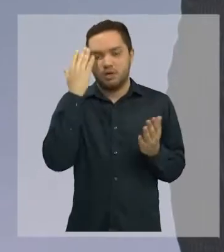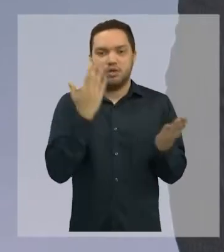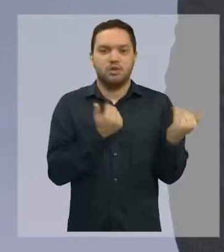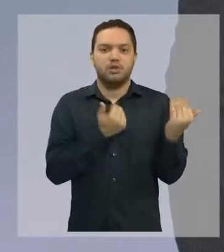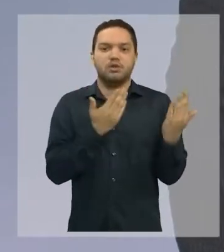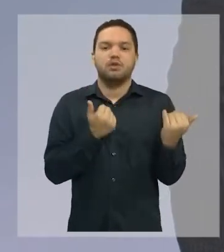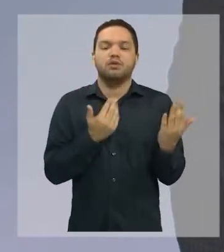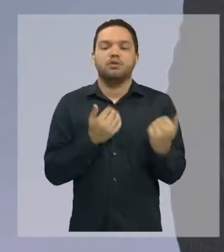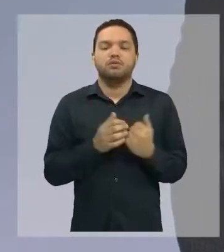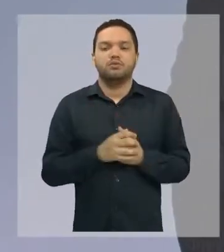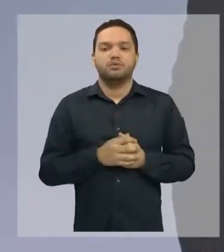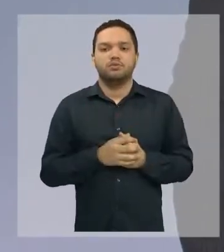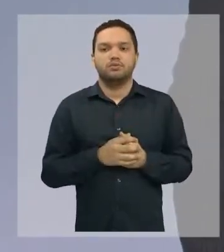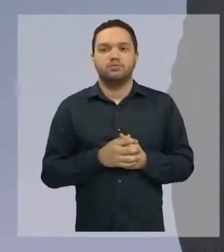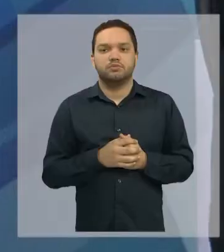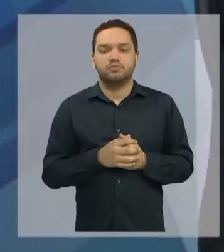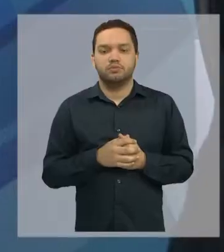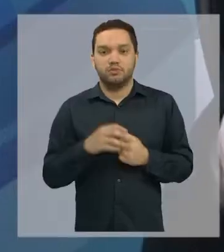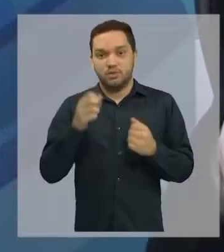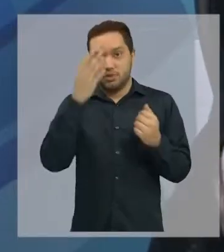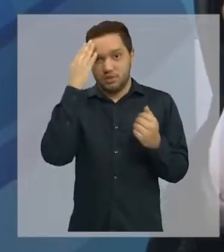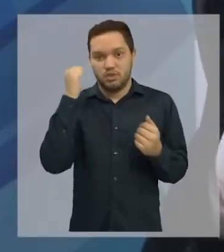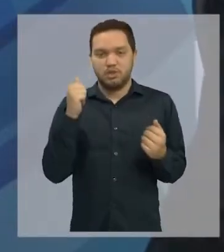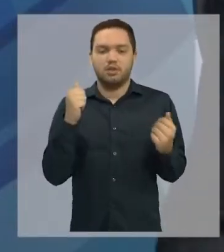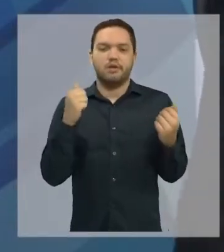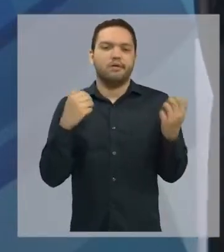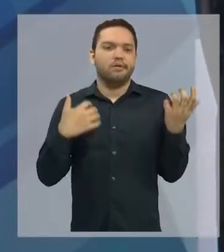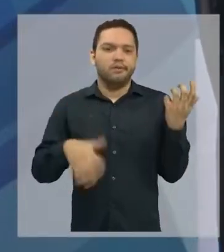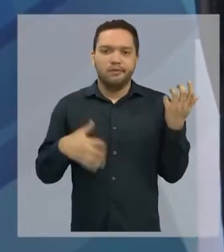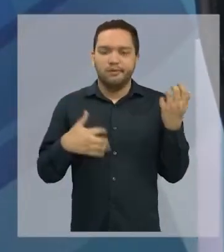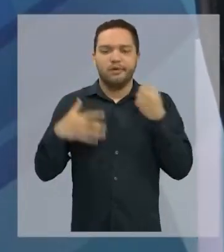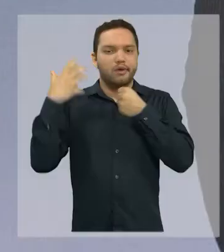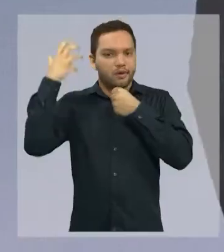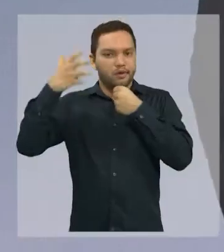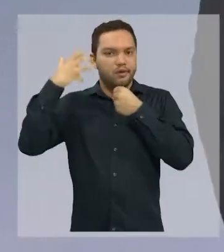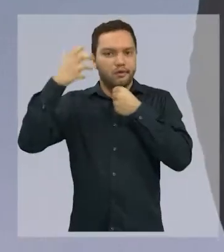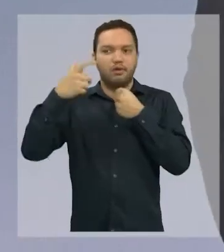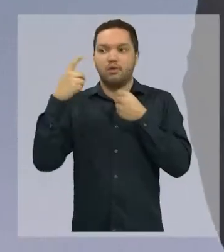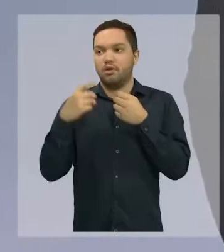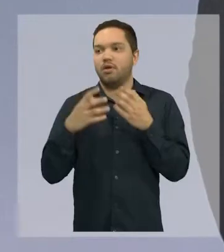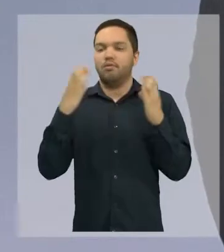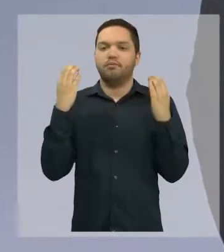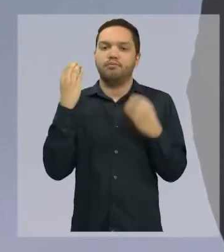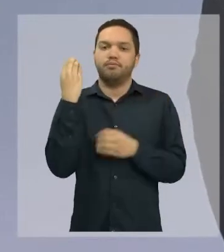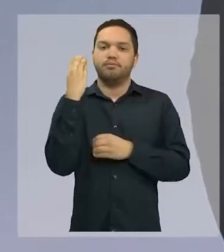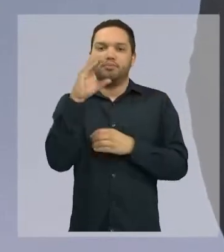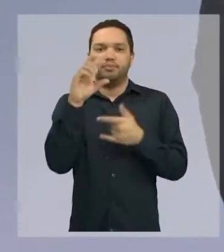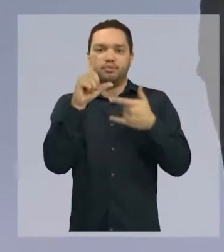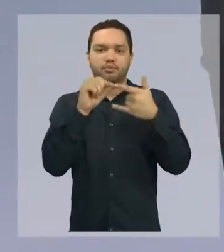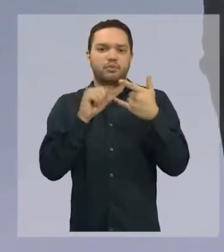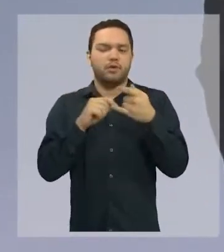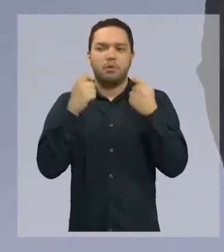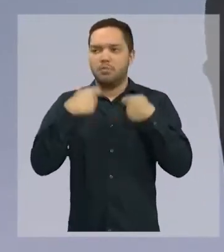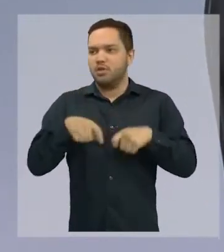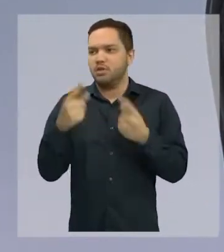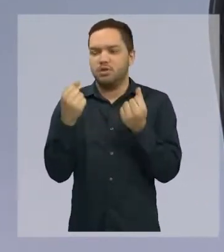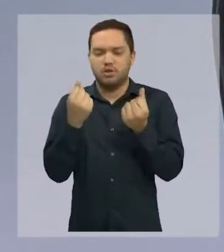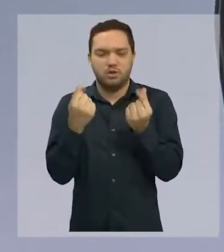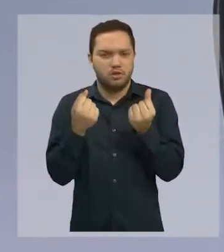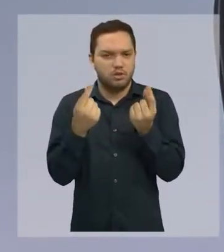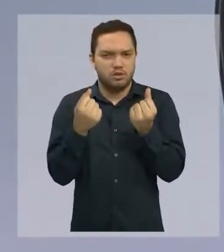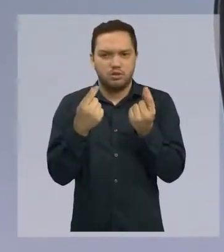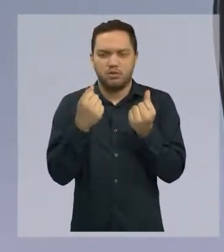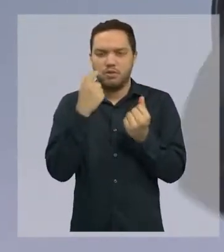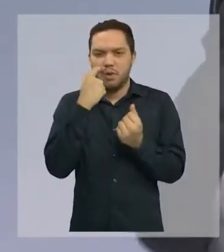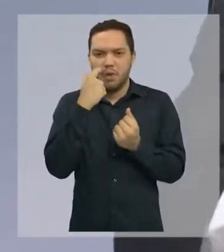jovem, você falou da parte artística. Mas veja bem... Qualquer jovem que sabe tocar algum instrumento, sabe cantar, ele vai no YouTube sem um centavo. Não precisa